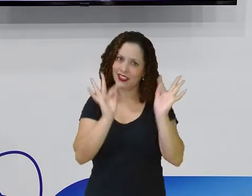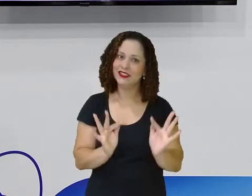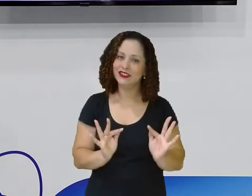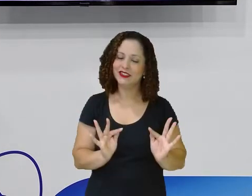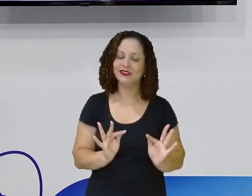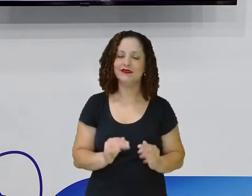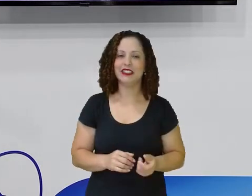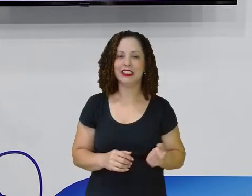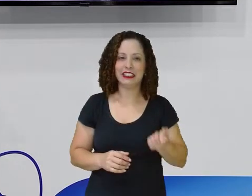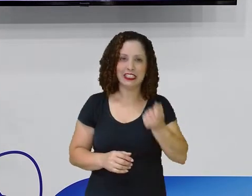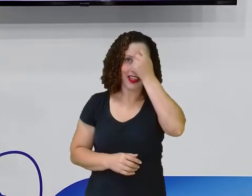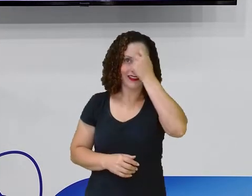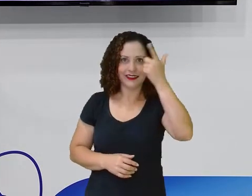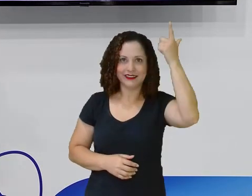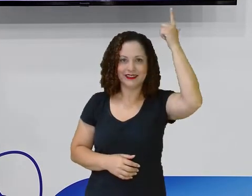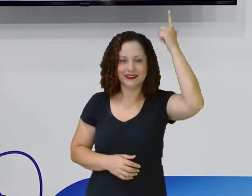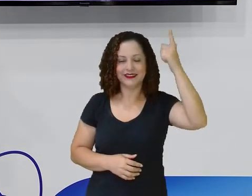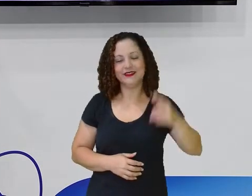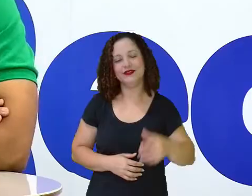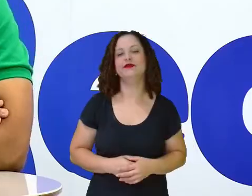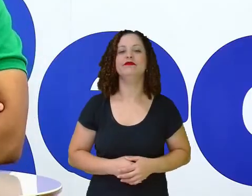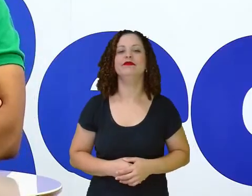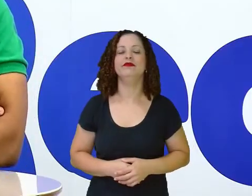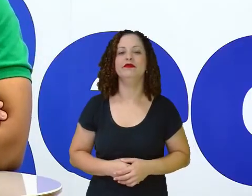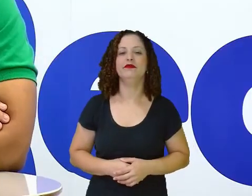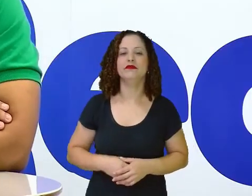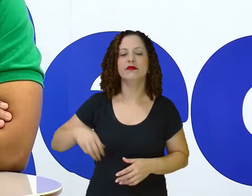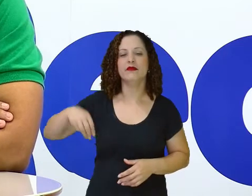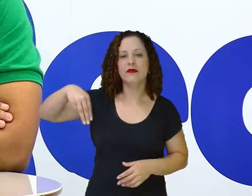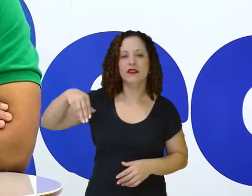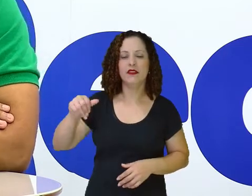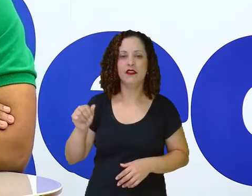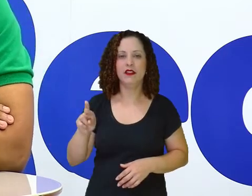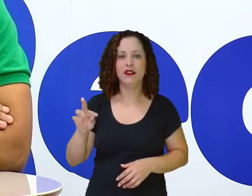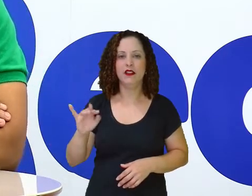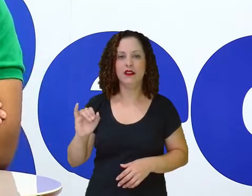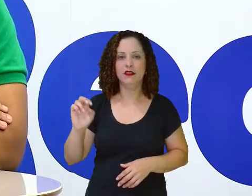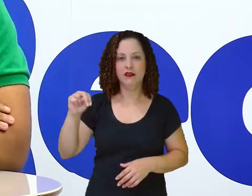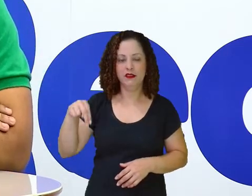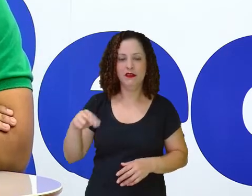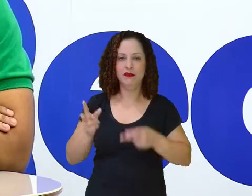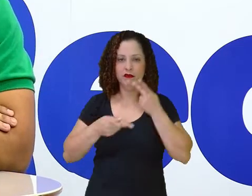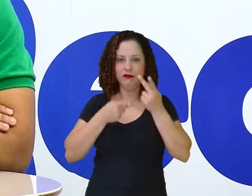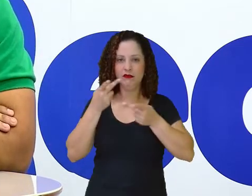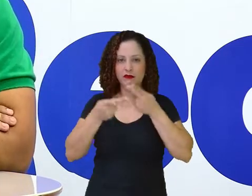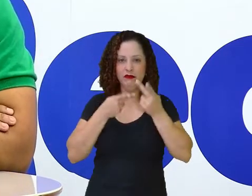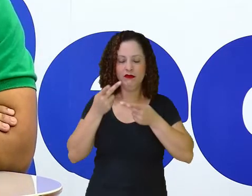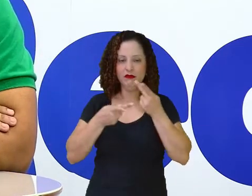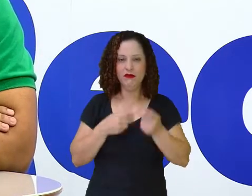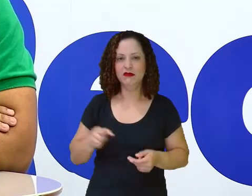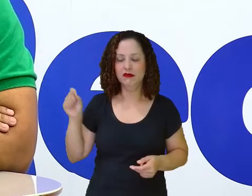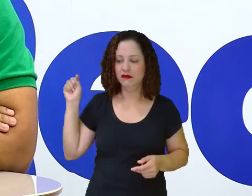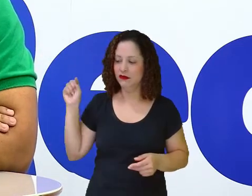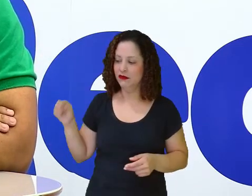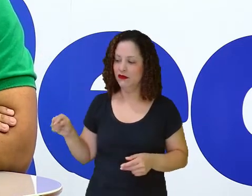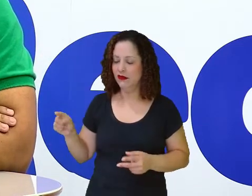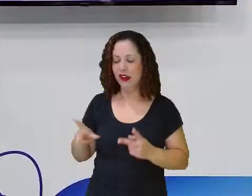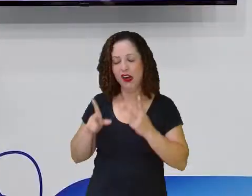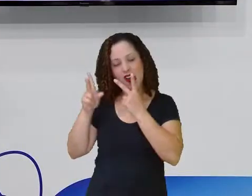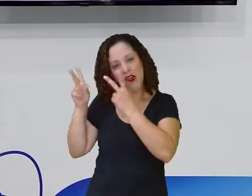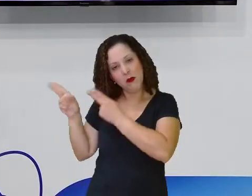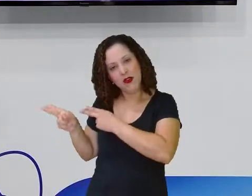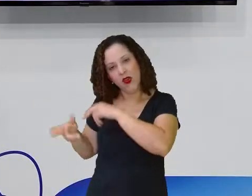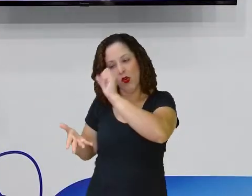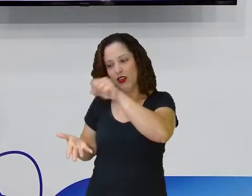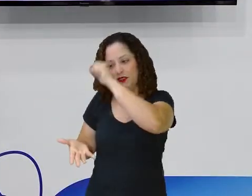E aí, professor, o que é que ela está dizendo aí? Eles estão dizendo o quê aí? O Martim está dizendo que uma dormiu por feitiço e a outra porque quis. Olha, eu